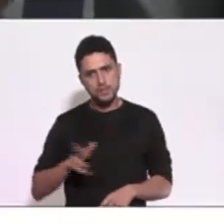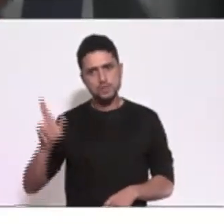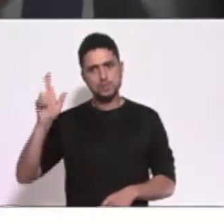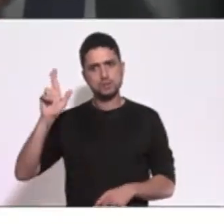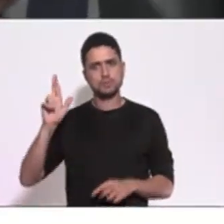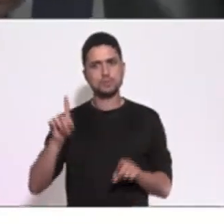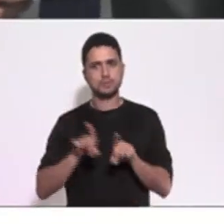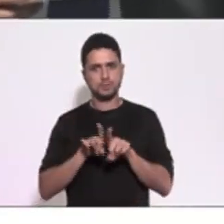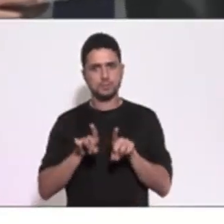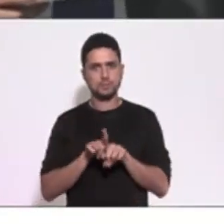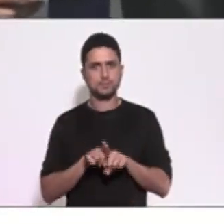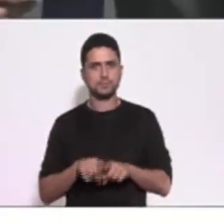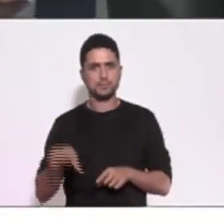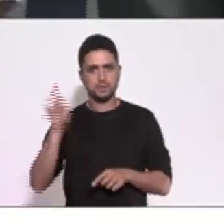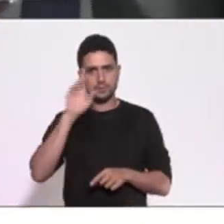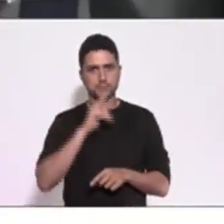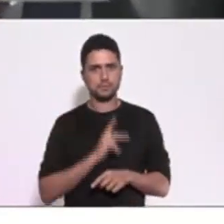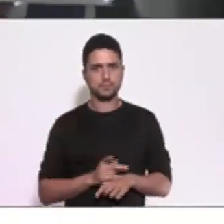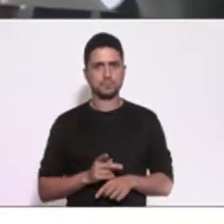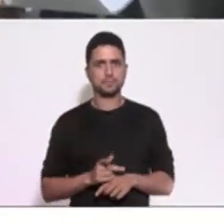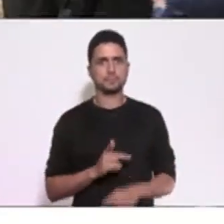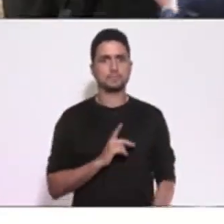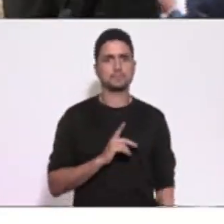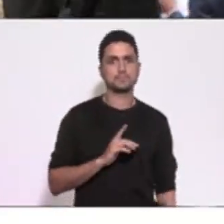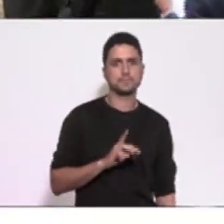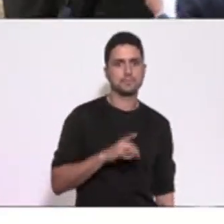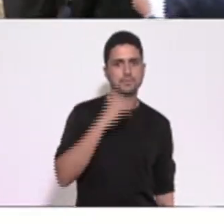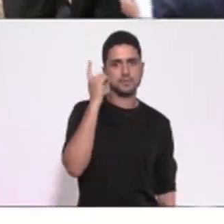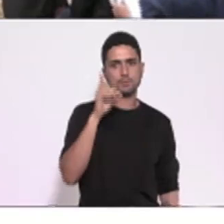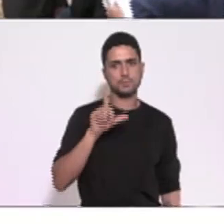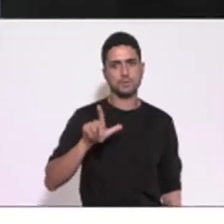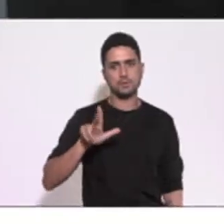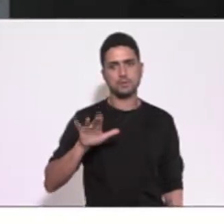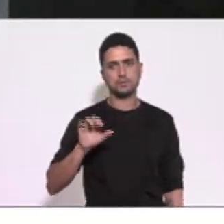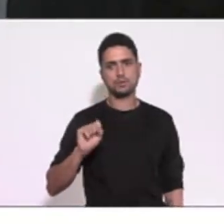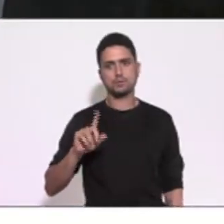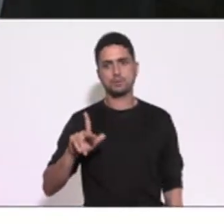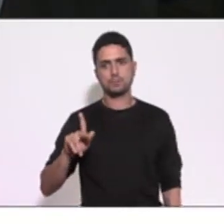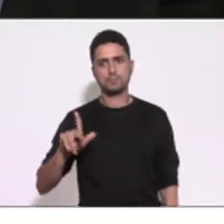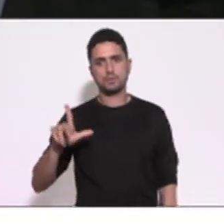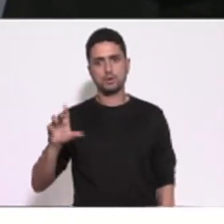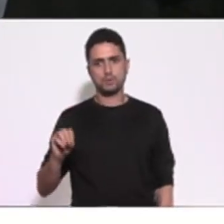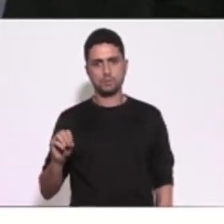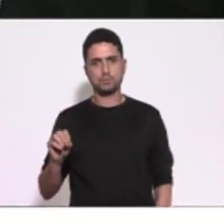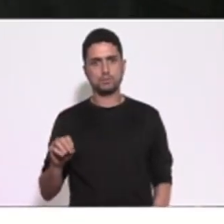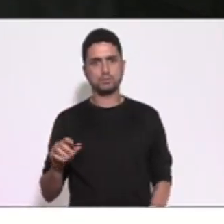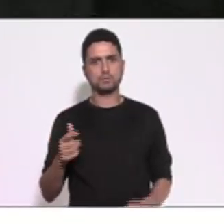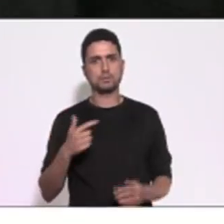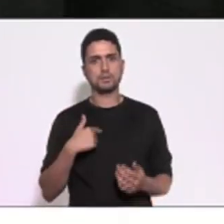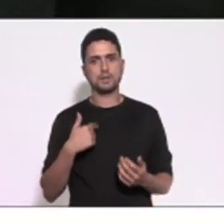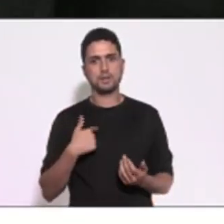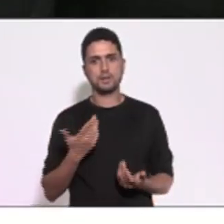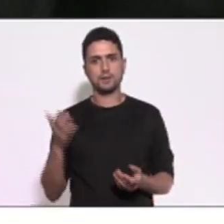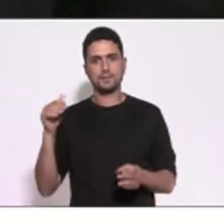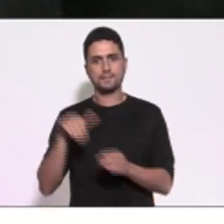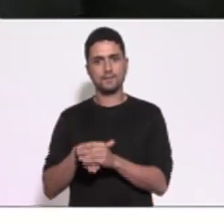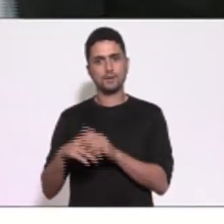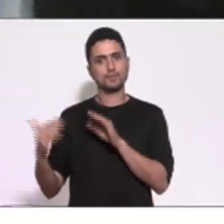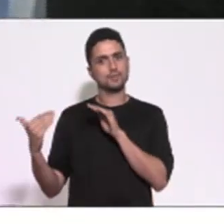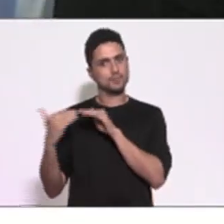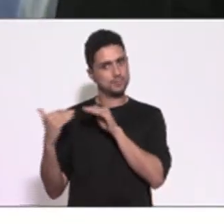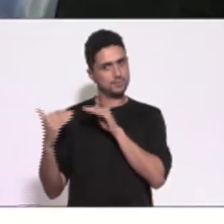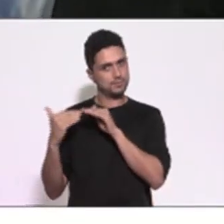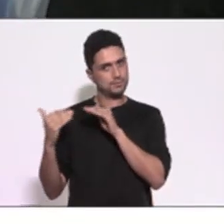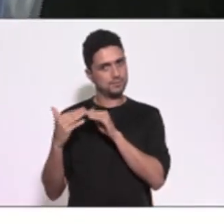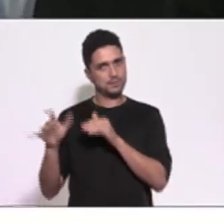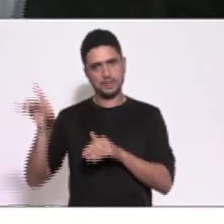Senhor presidente. A não ser que o deputado Luiz Paulo tenha um voto divergente. Deputado Luiz Paulo. Eu queria dar meu voto convergente. Parabéns.